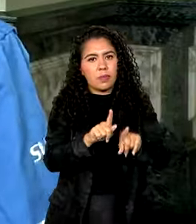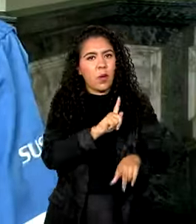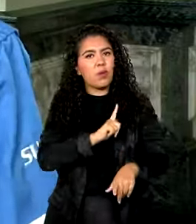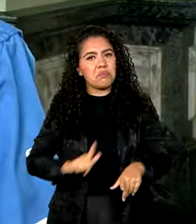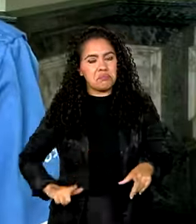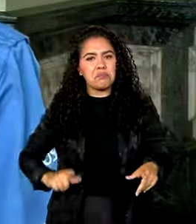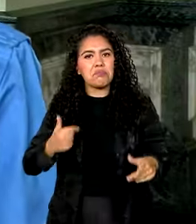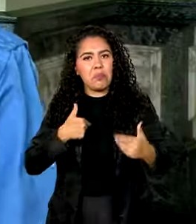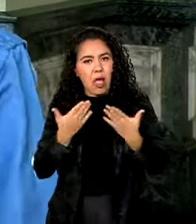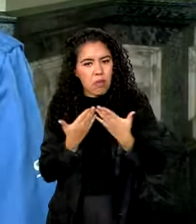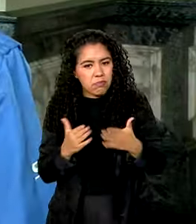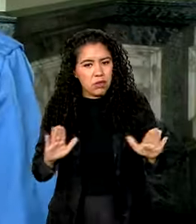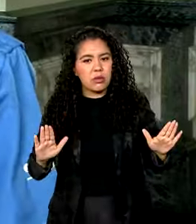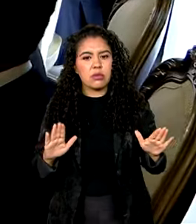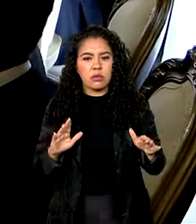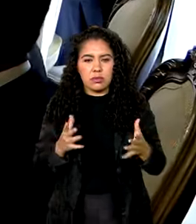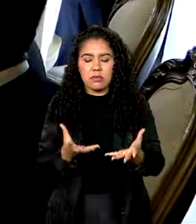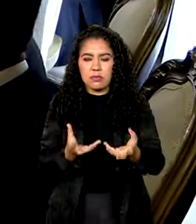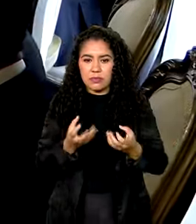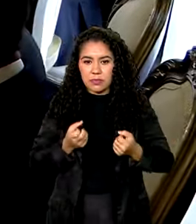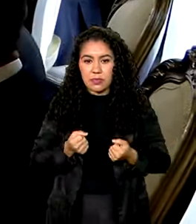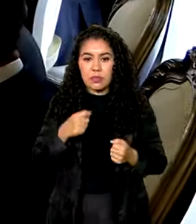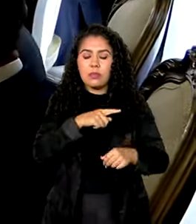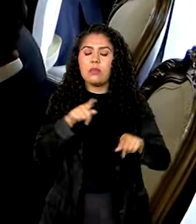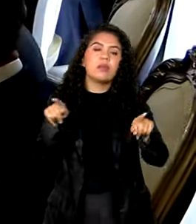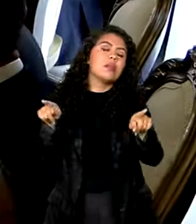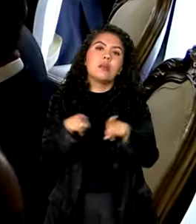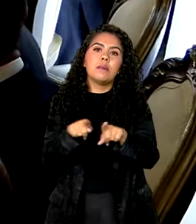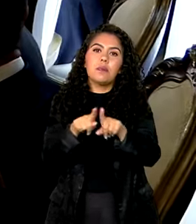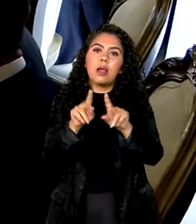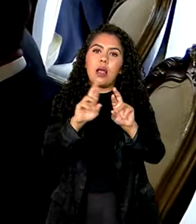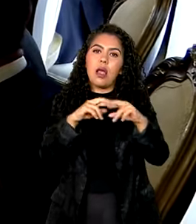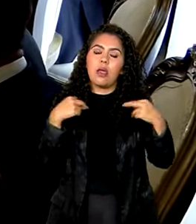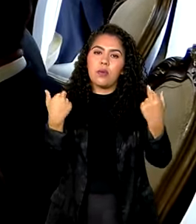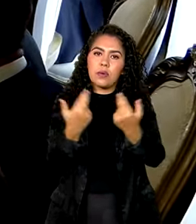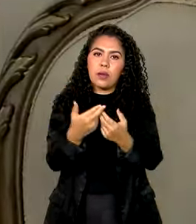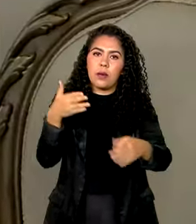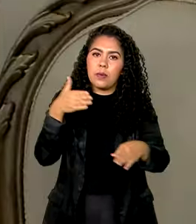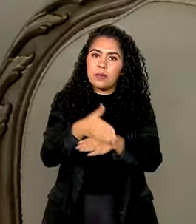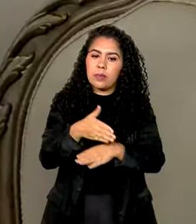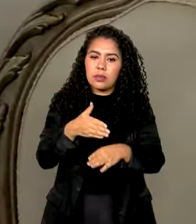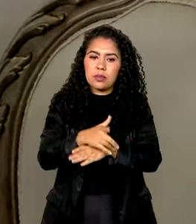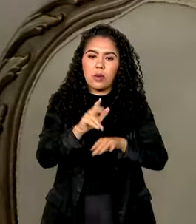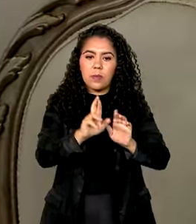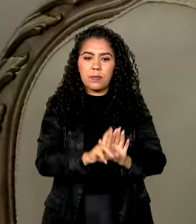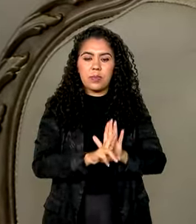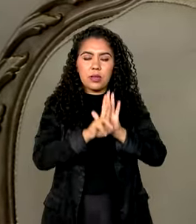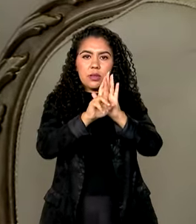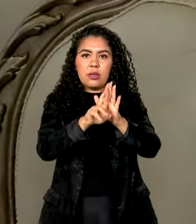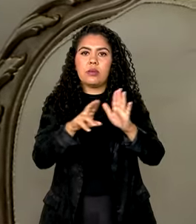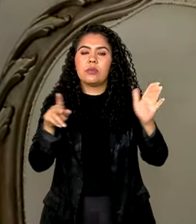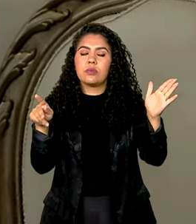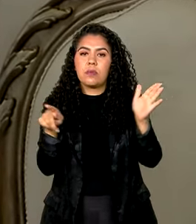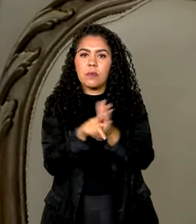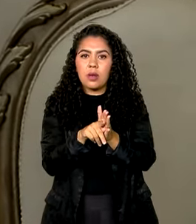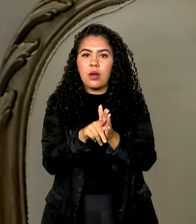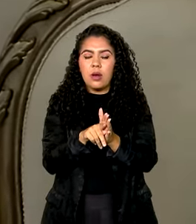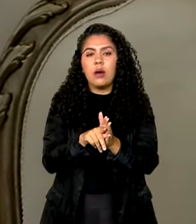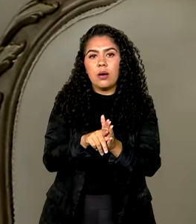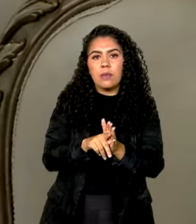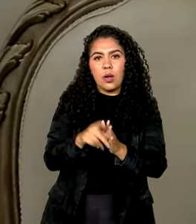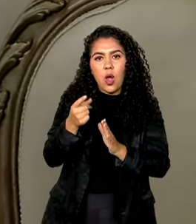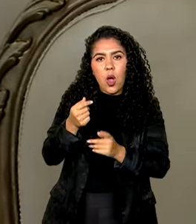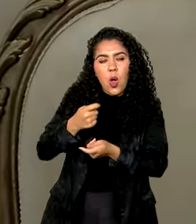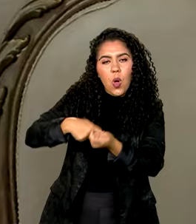sua equipe também, para isso. Também participou da reunião o ministro da Controladoria Geral da União, que assinou com o